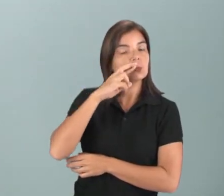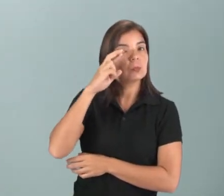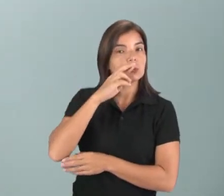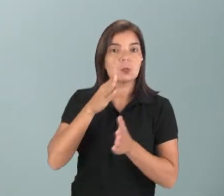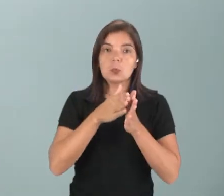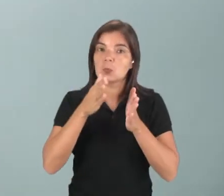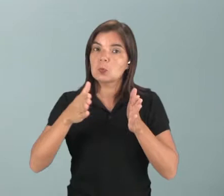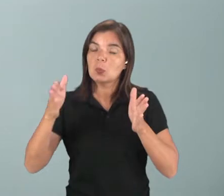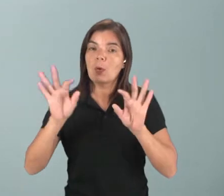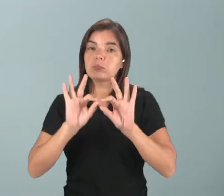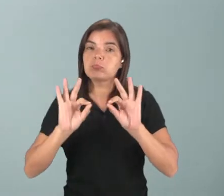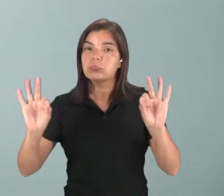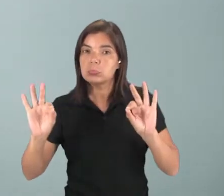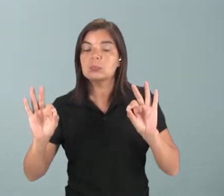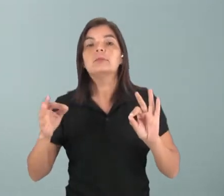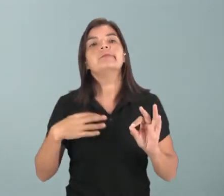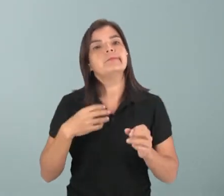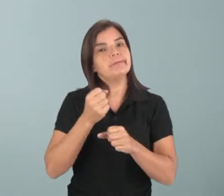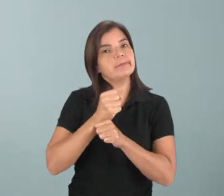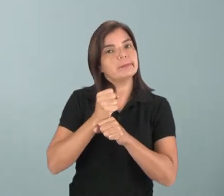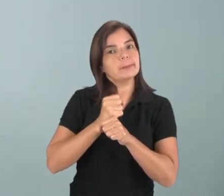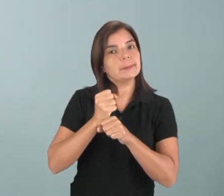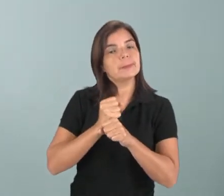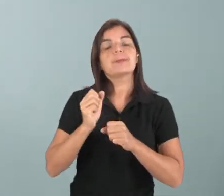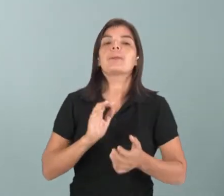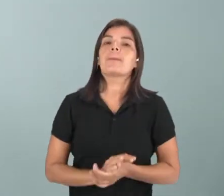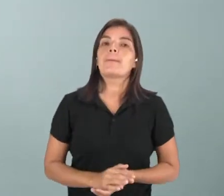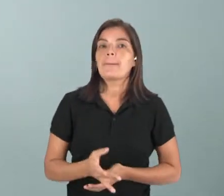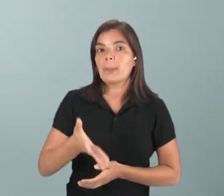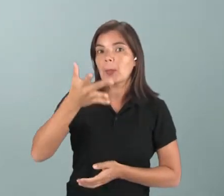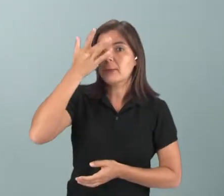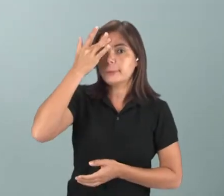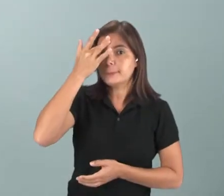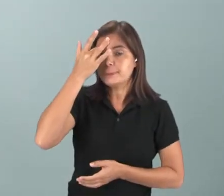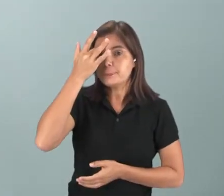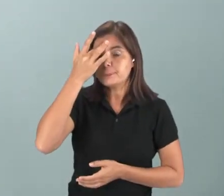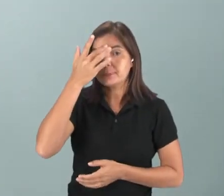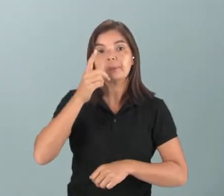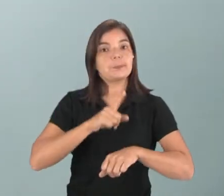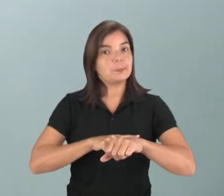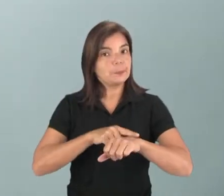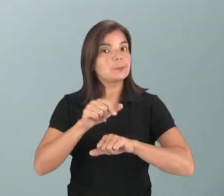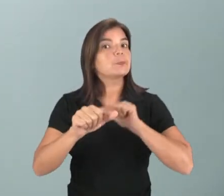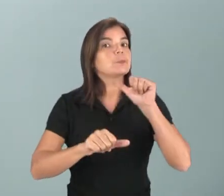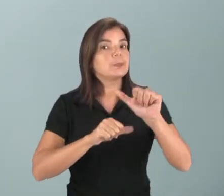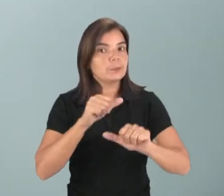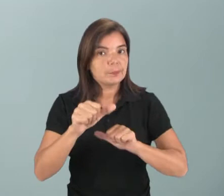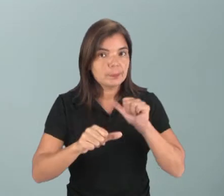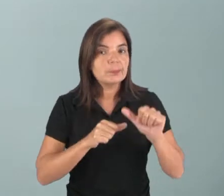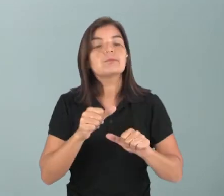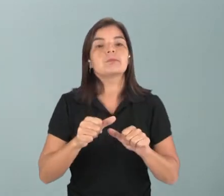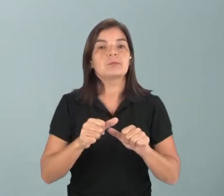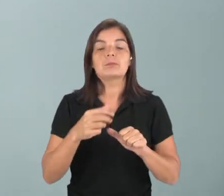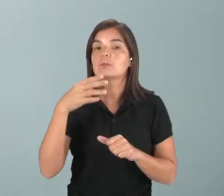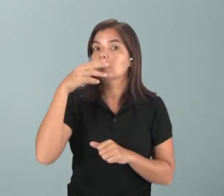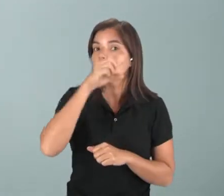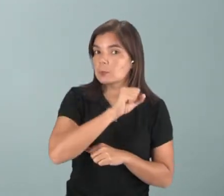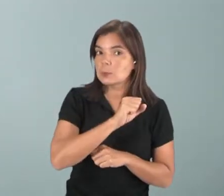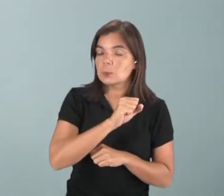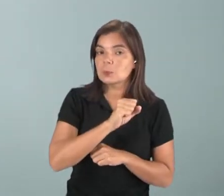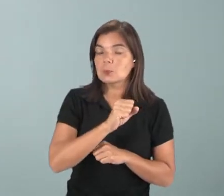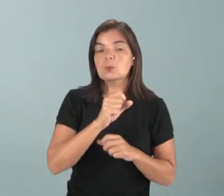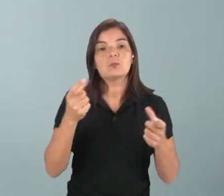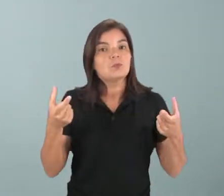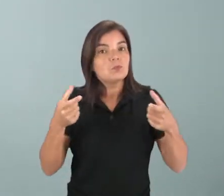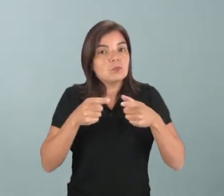uma escala de tempo maior, tá? Em anos, tá? Então gravem isso, o tempo muda, né? O tempo é algo passageiro, em uma